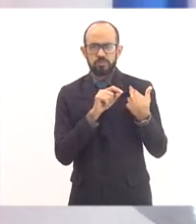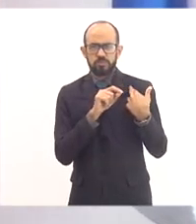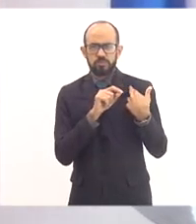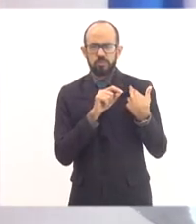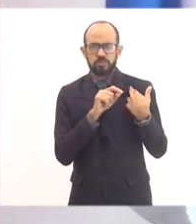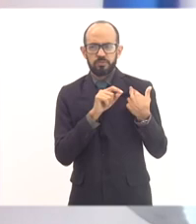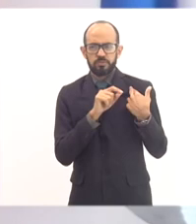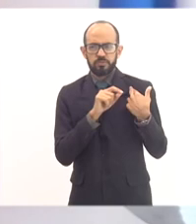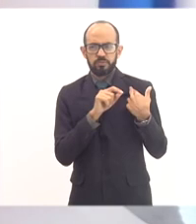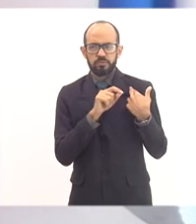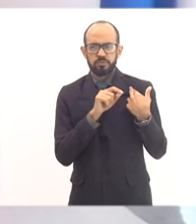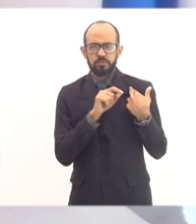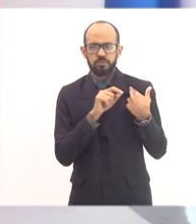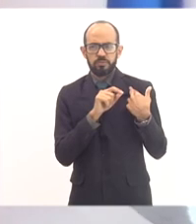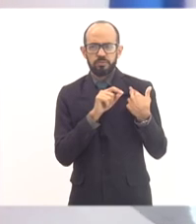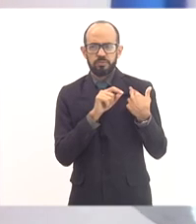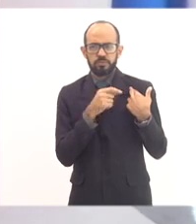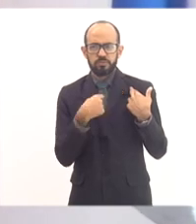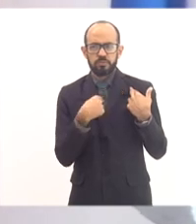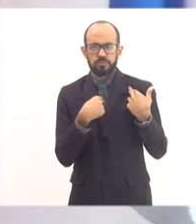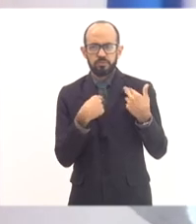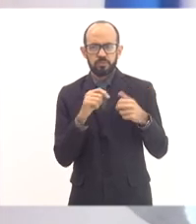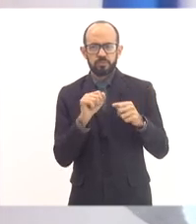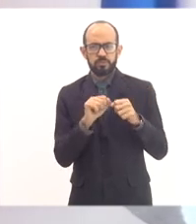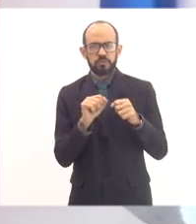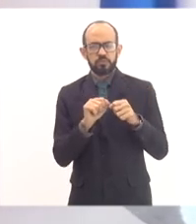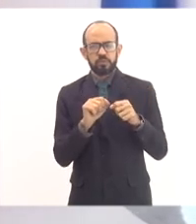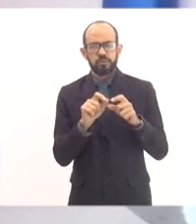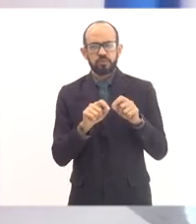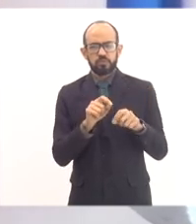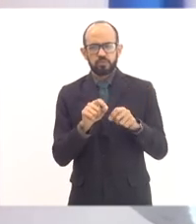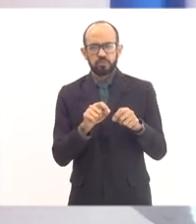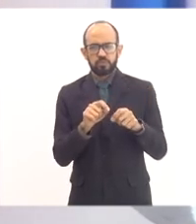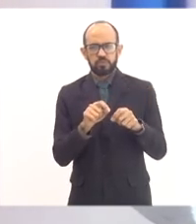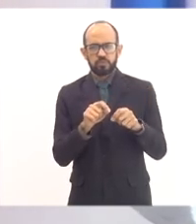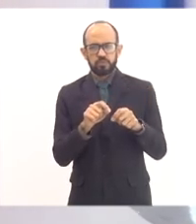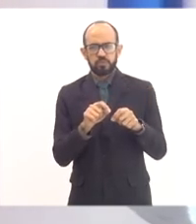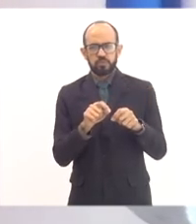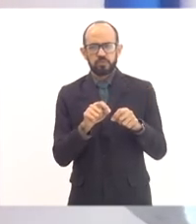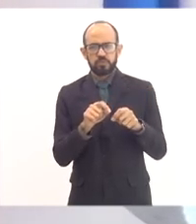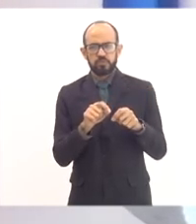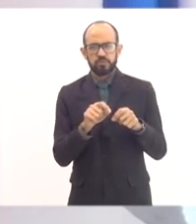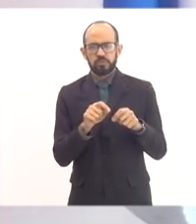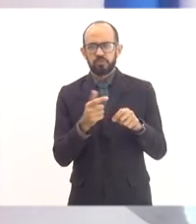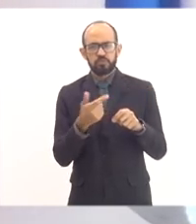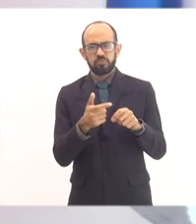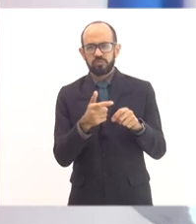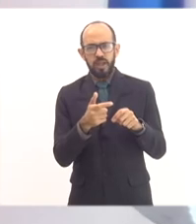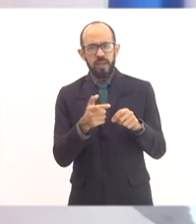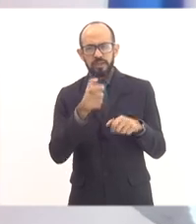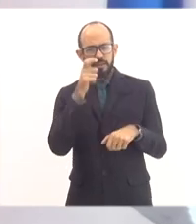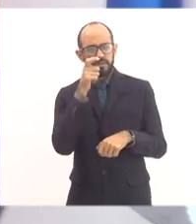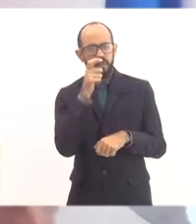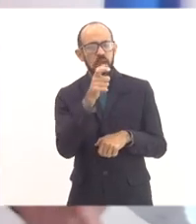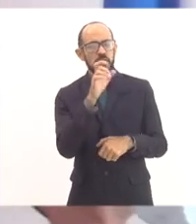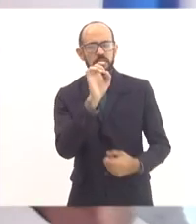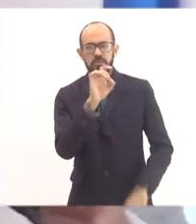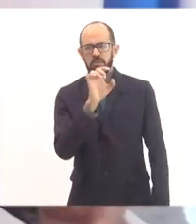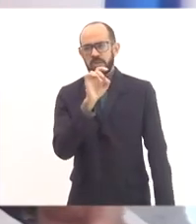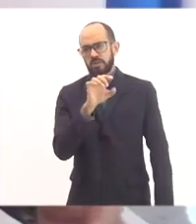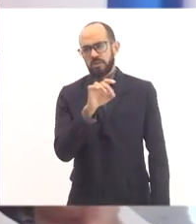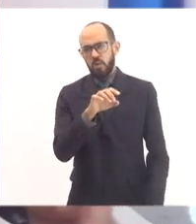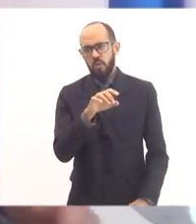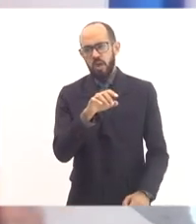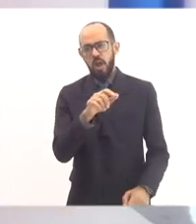Mas eu estou fazendo de forma objetiva. Primeiro, não tem essa coisa de prioridade em si. Claro que é muito mais dramático um